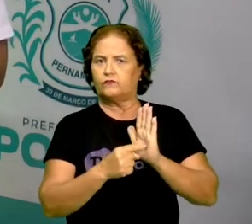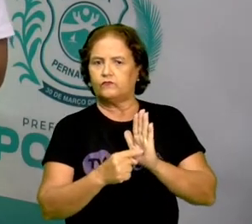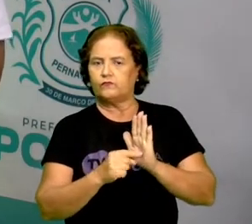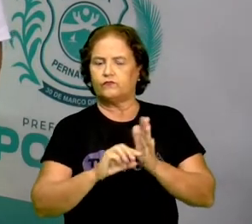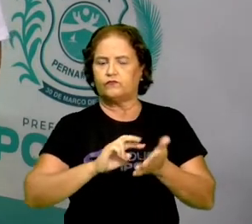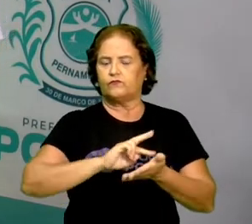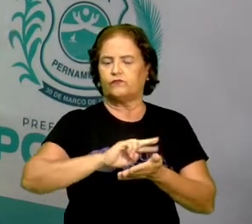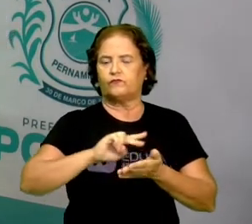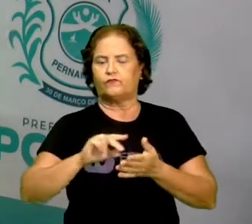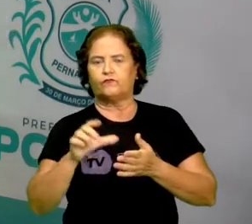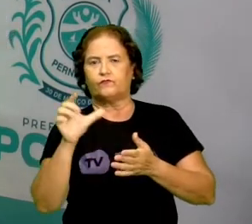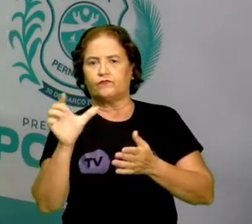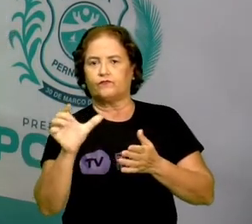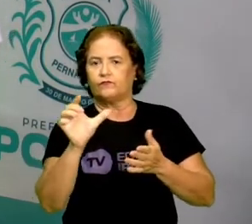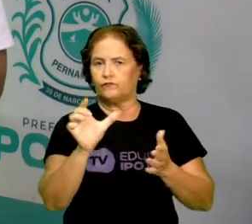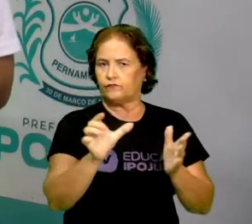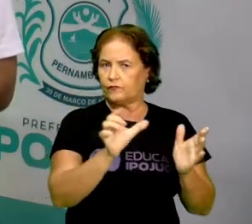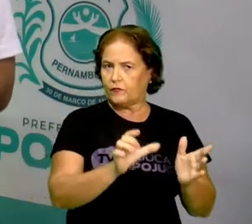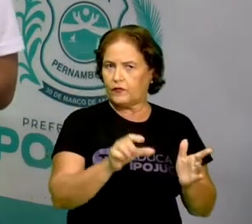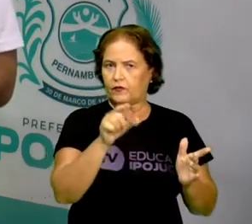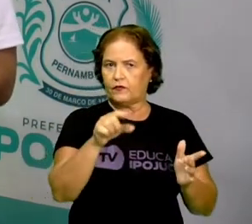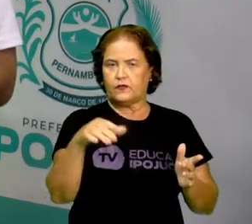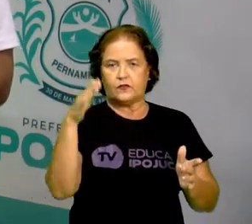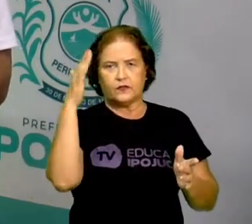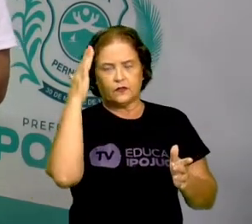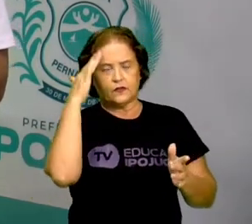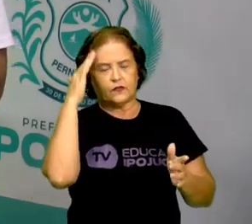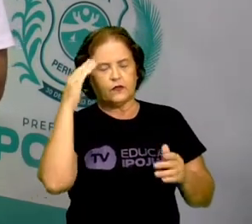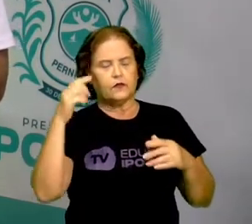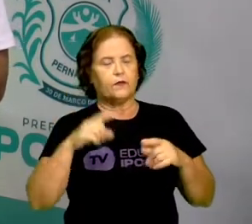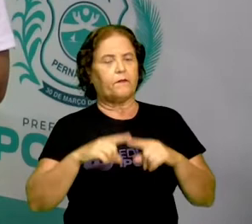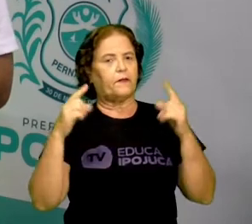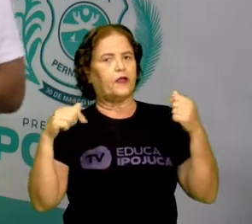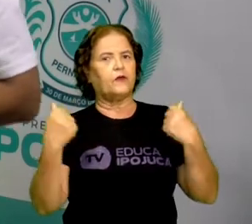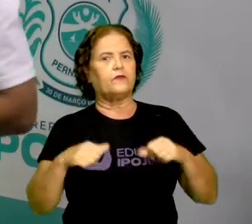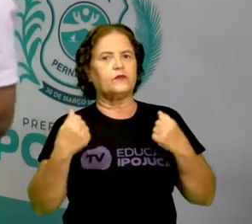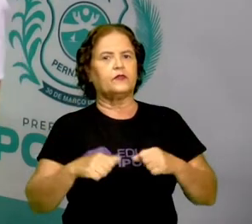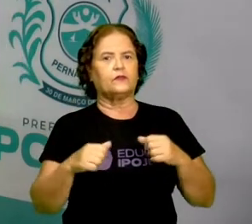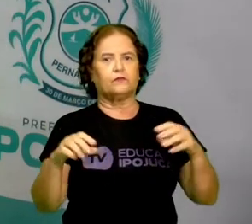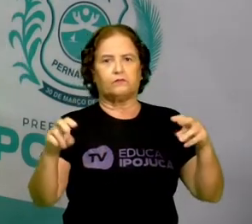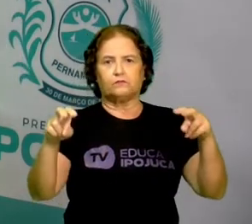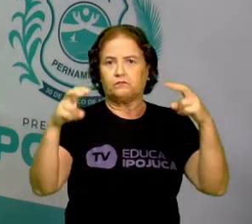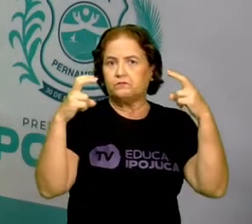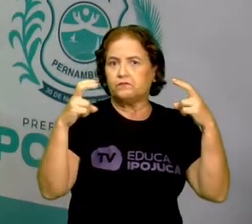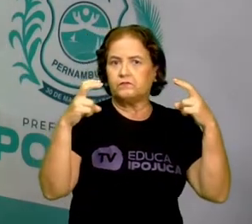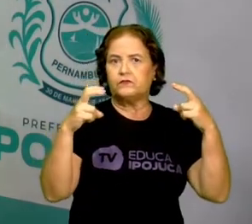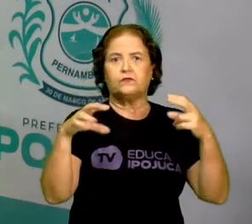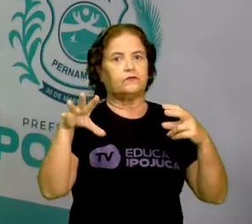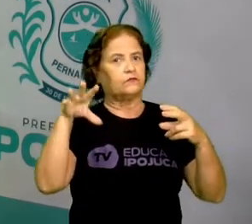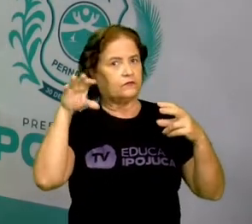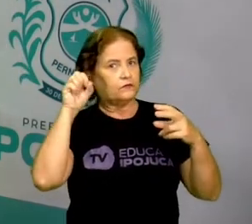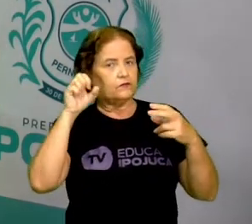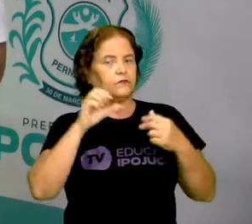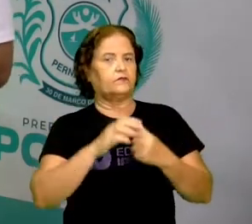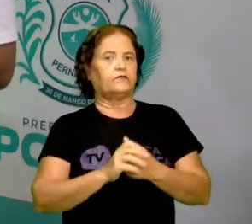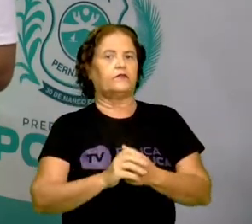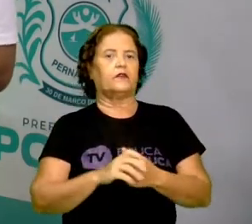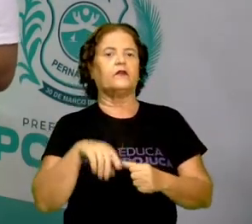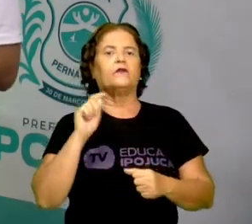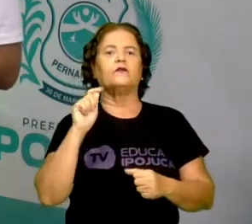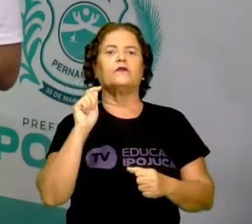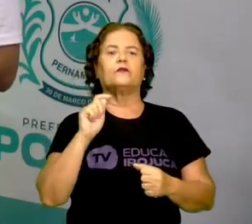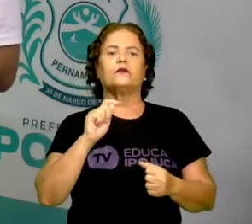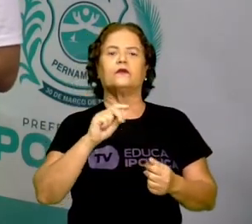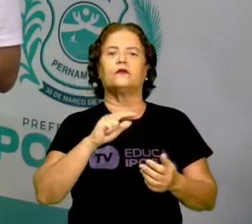compreendam, mas é preciso que vocês tenham muita atenção, muita escuta nesse momento. O que são as figuras